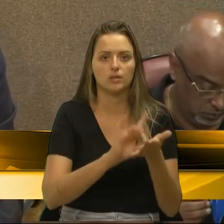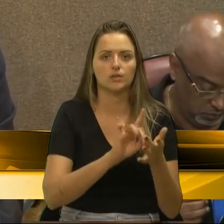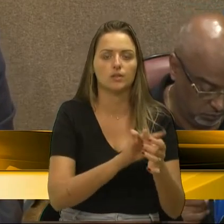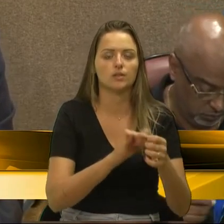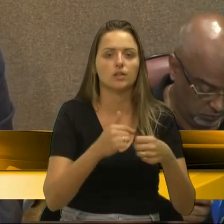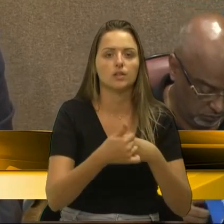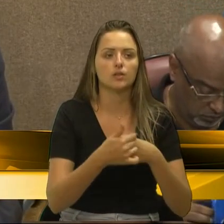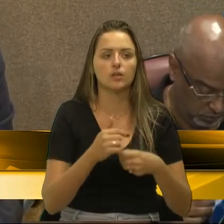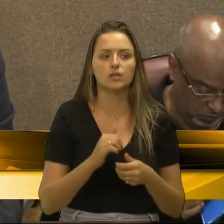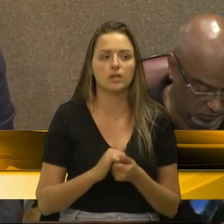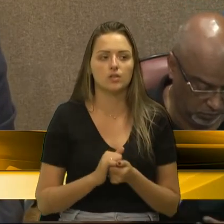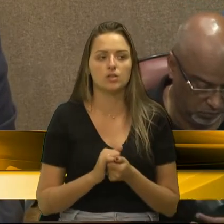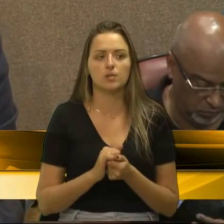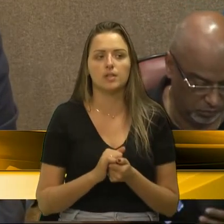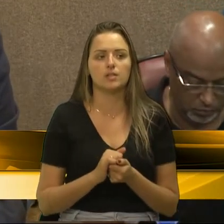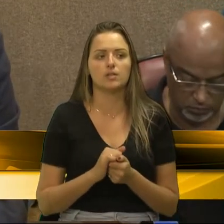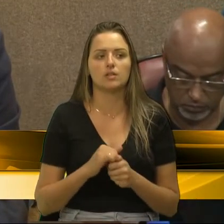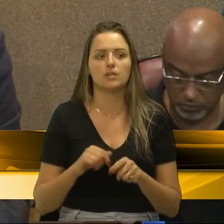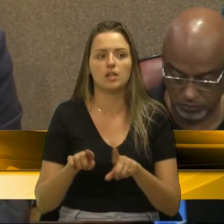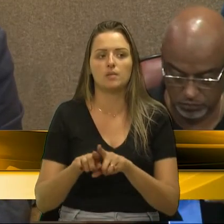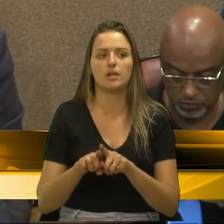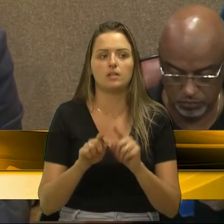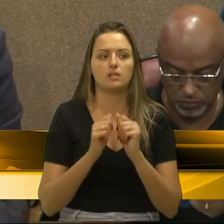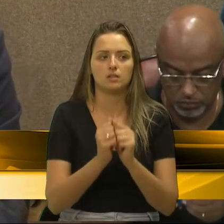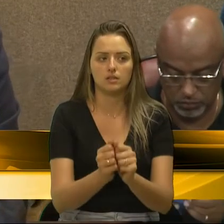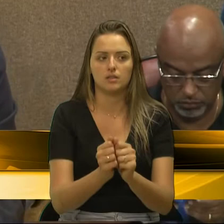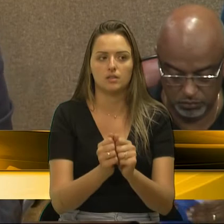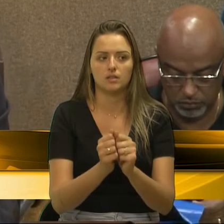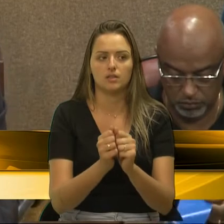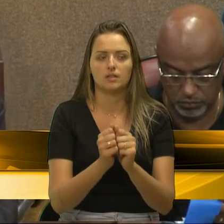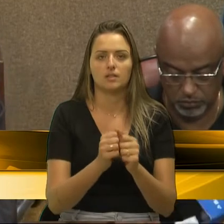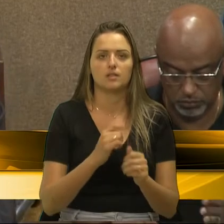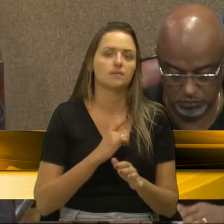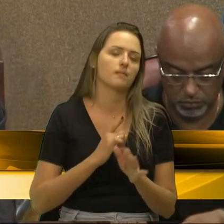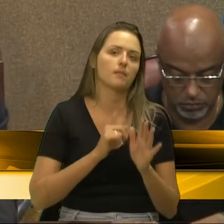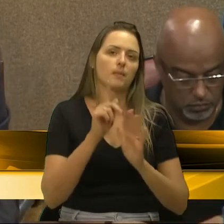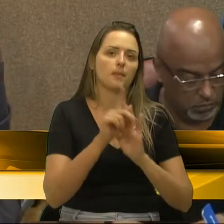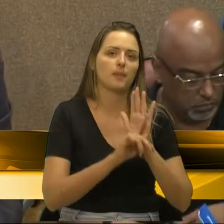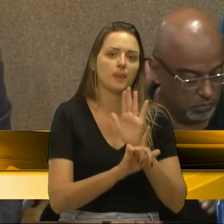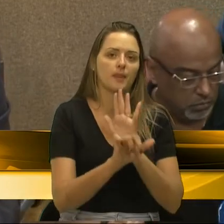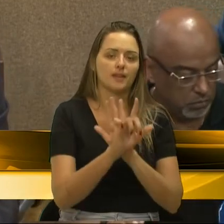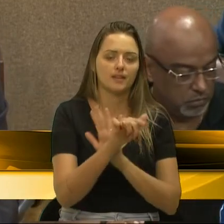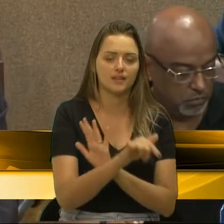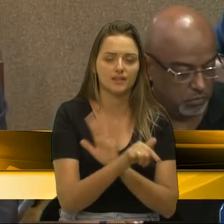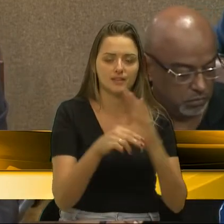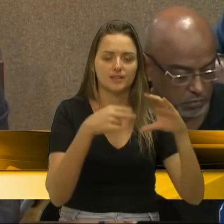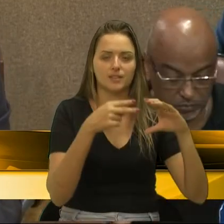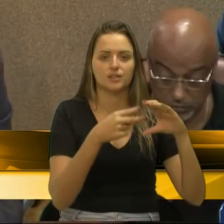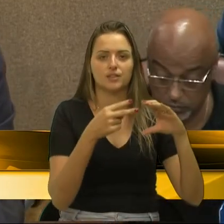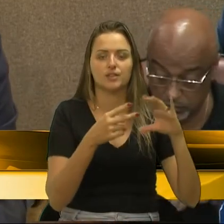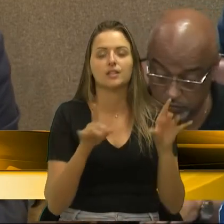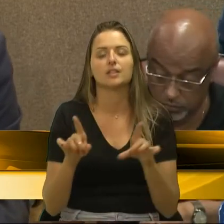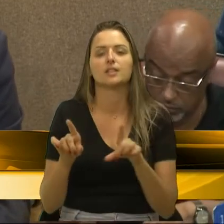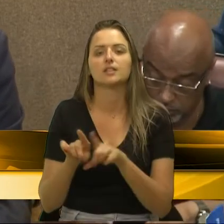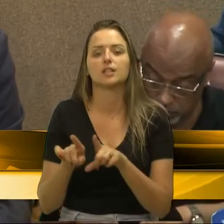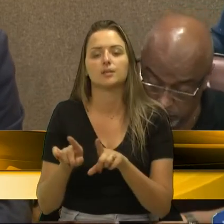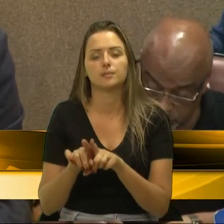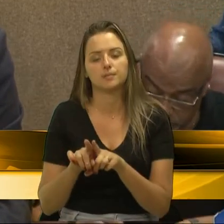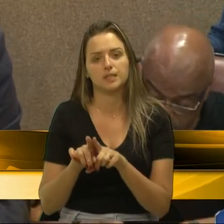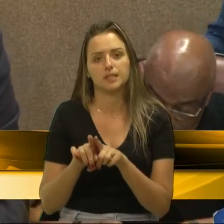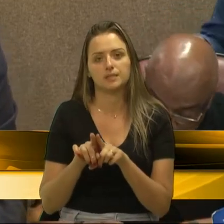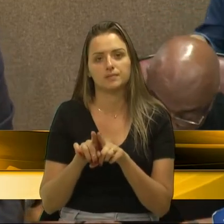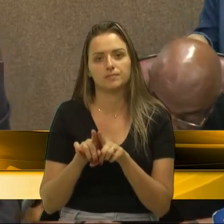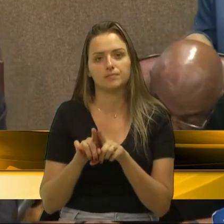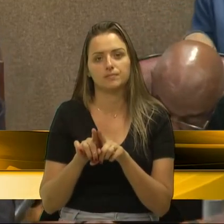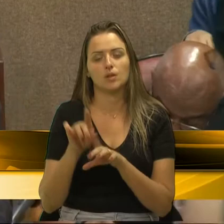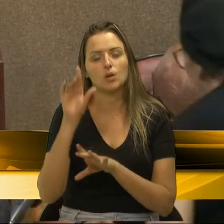Município, o que está cumprido com a remessa do presente projeto a esta Casa. Também, naquela ocasião,